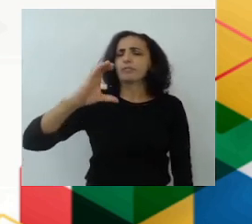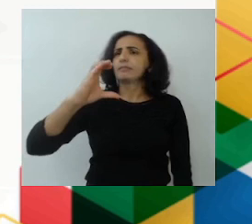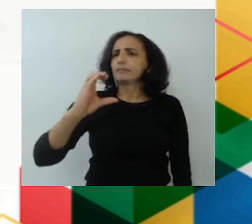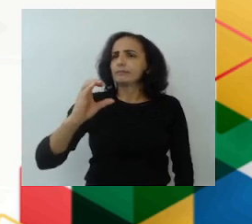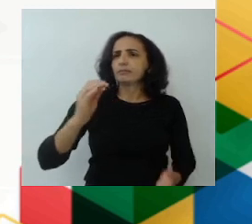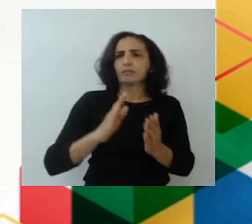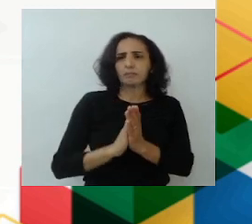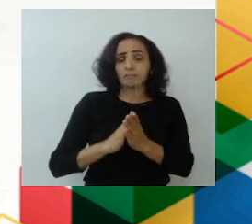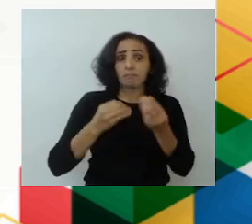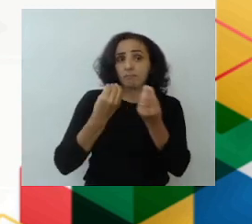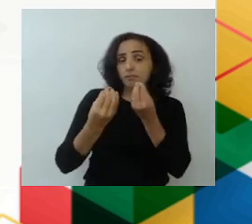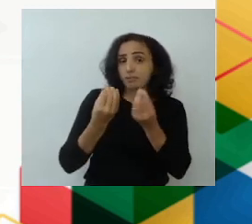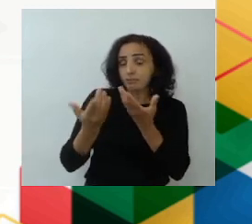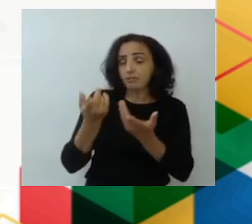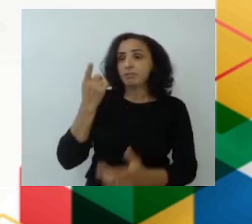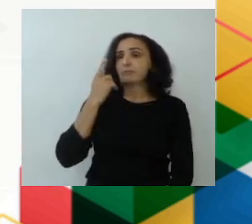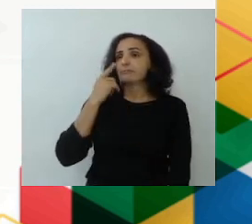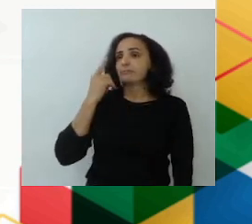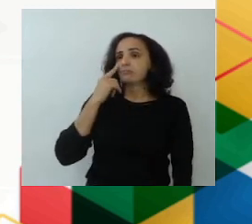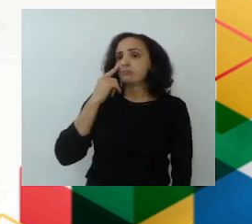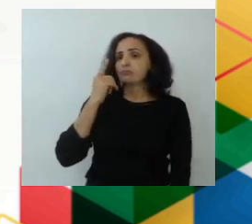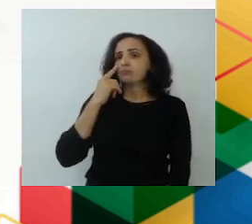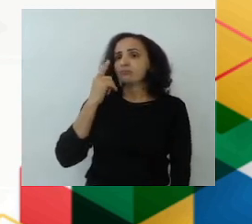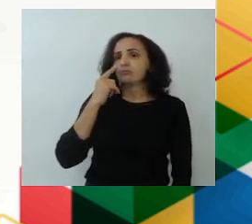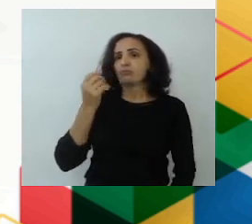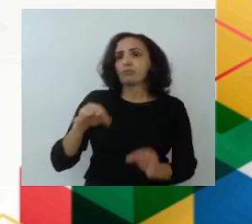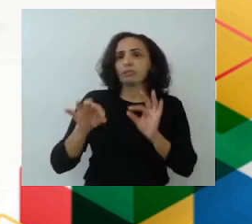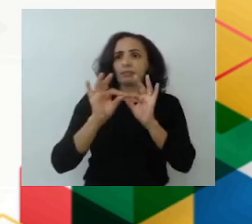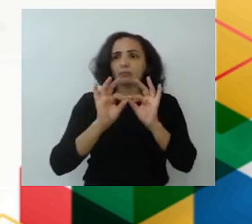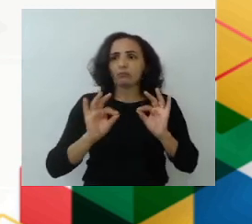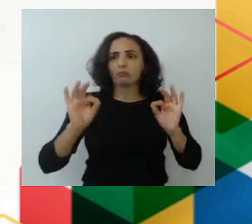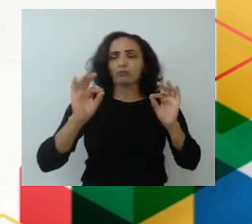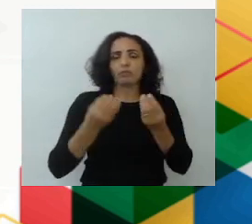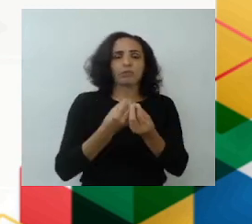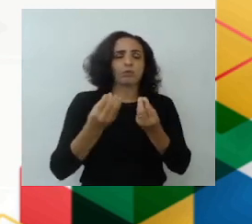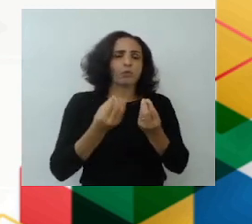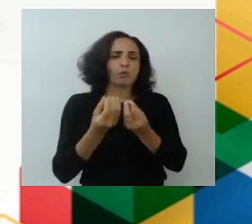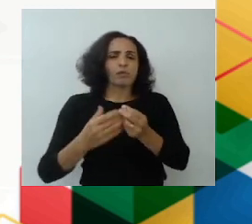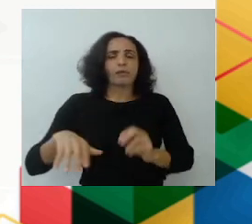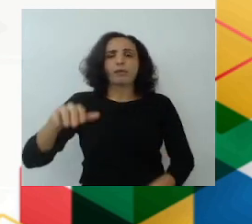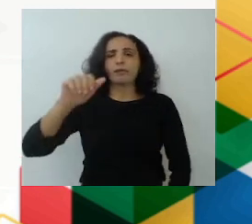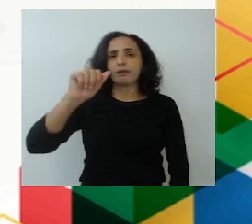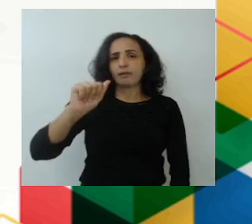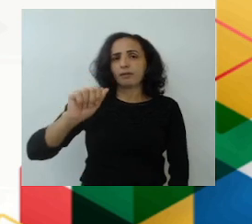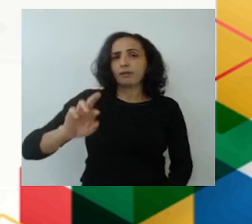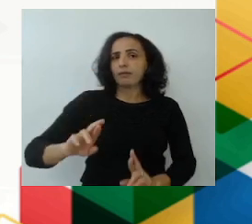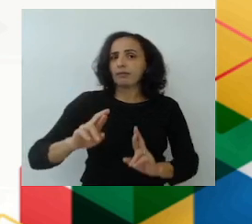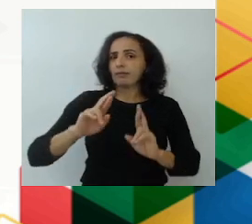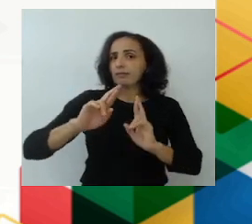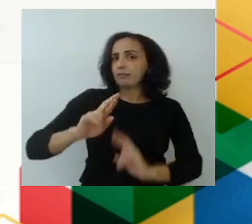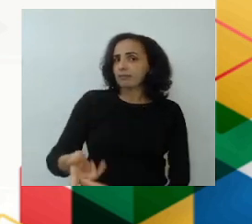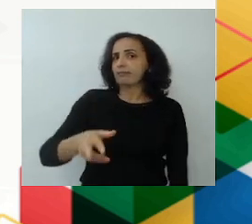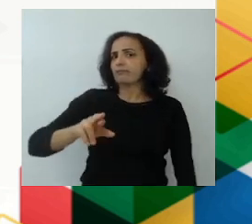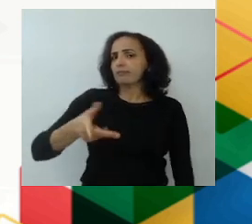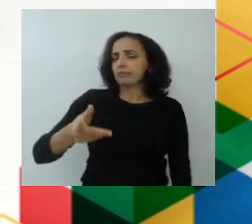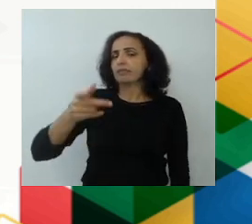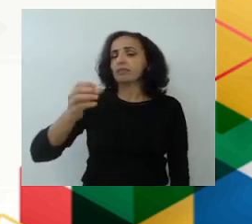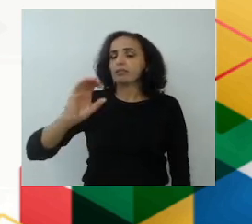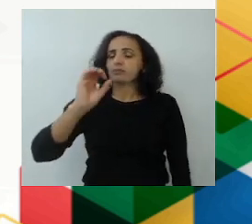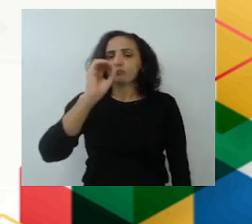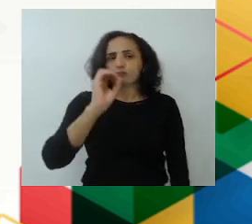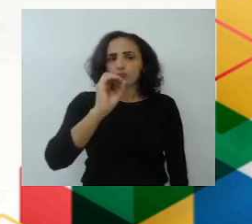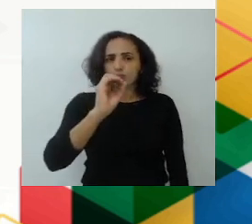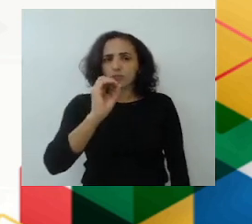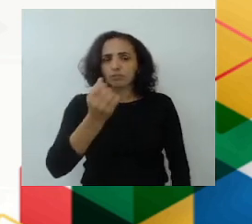a diferente de zero, tem uma restriçãozinha aqui, o coeficiente a deve ser diferente de zero, tal que a função